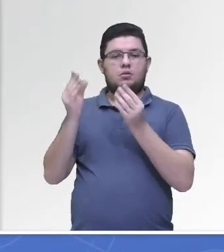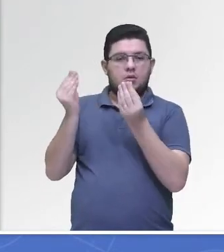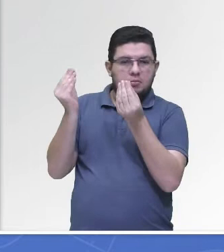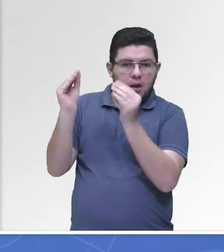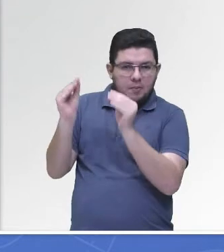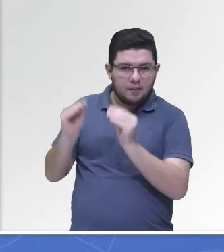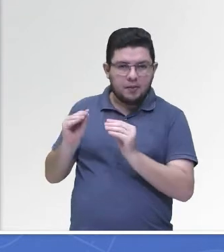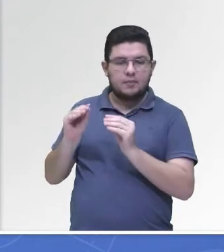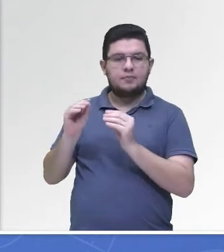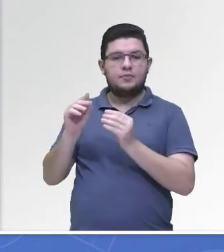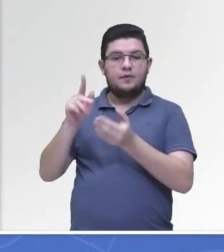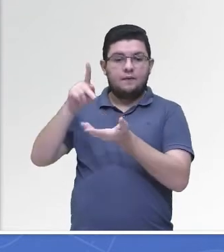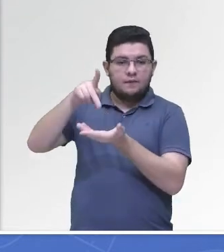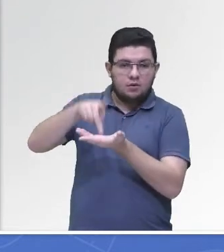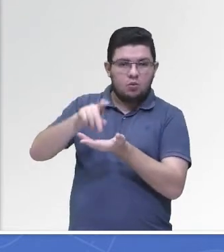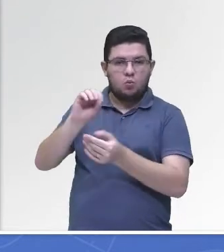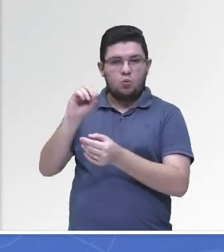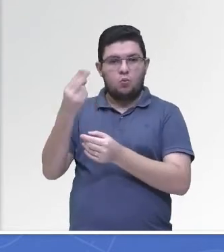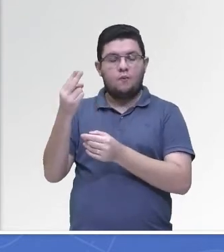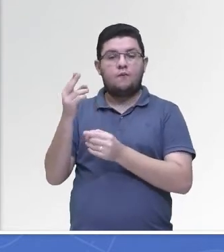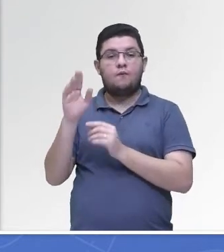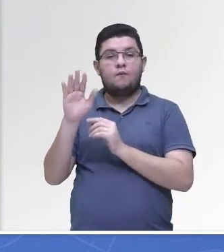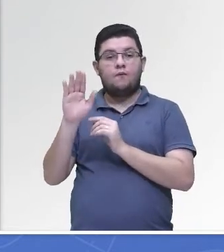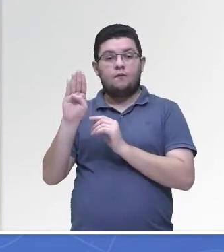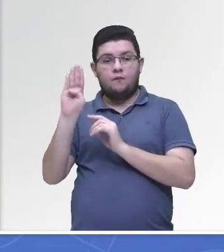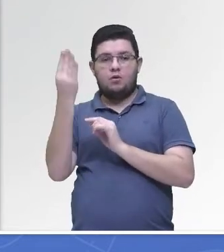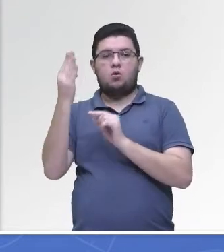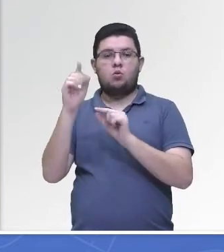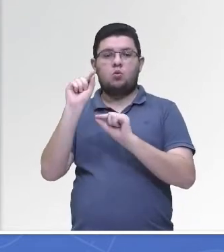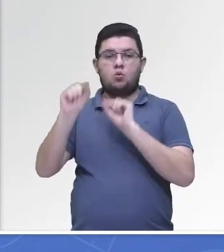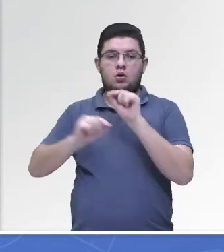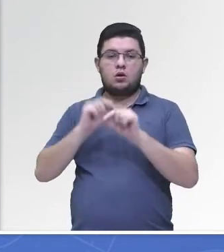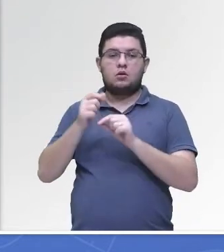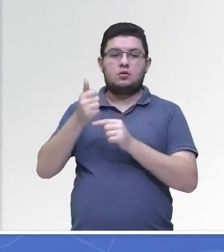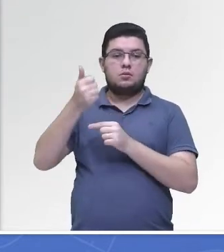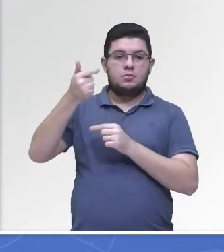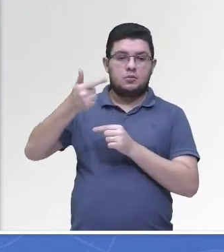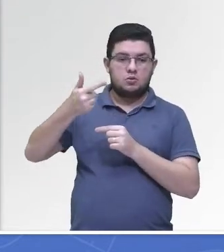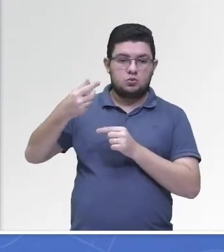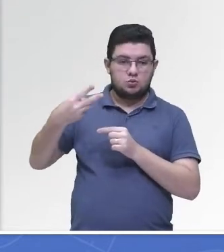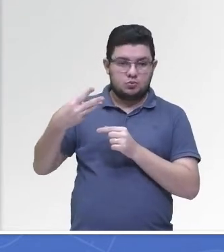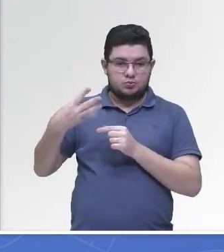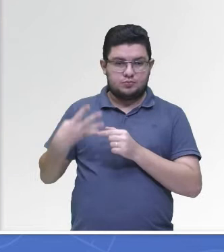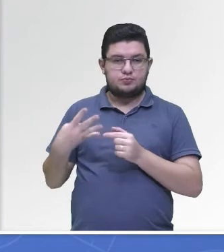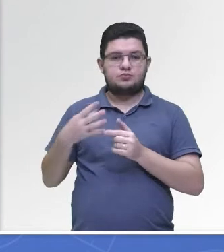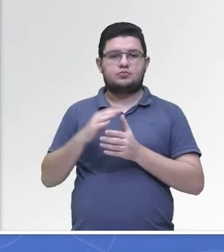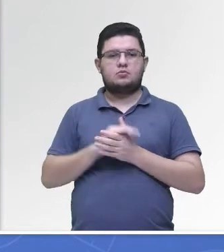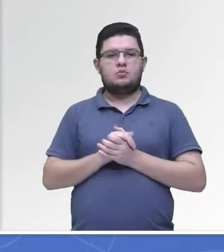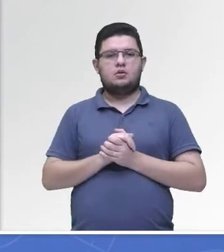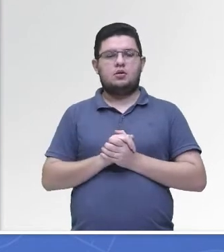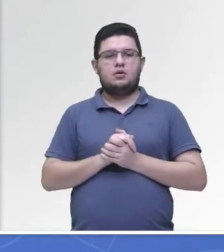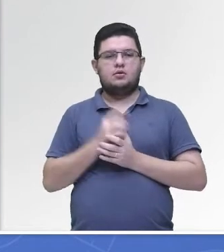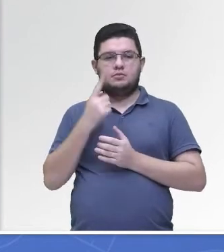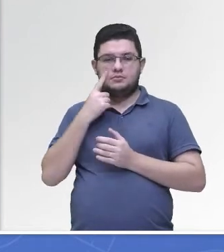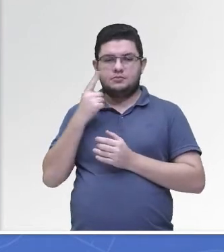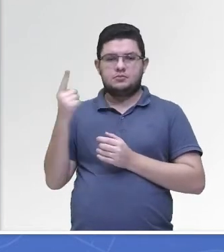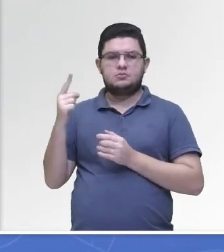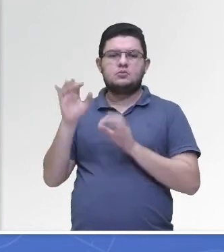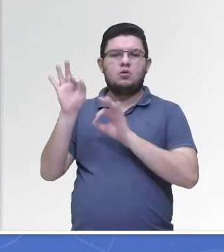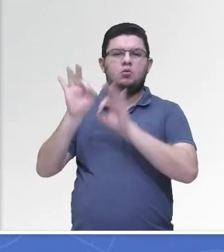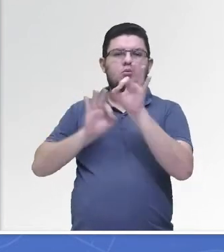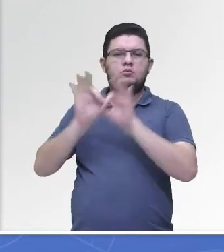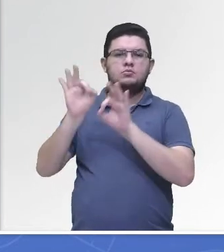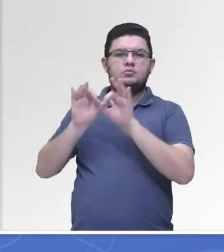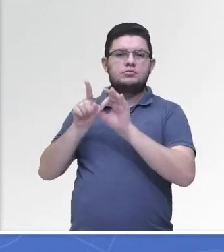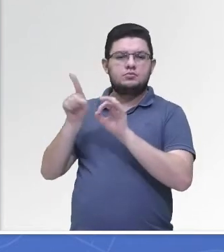sentenças relacionadas aos carbonos numerados da seguinte cadeia. Então, tá aqui a nossa estrutura, somente os